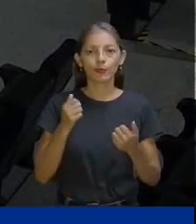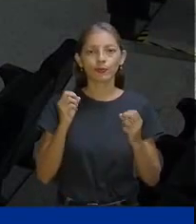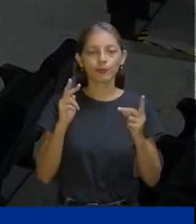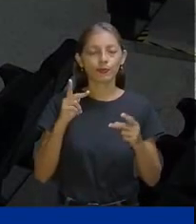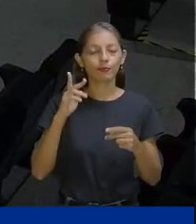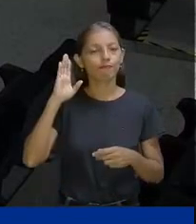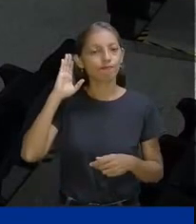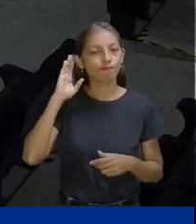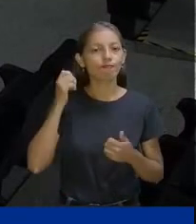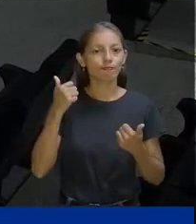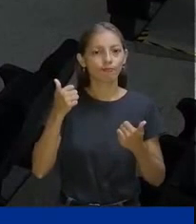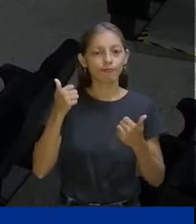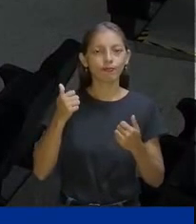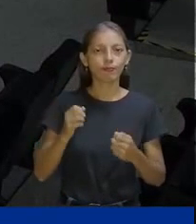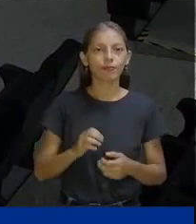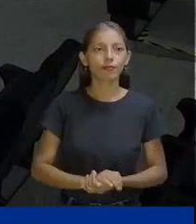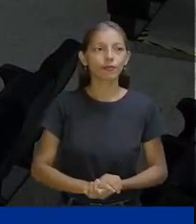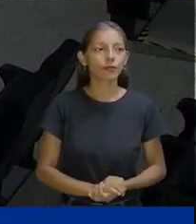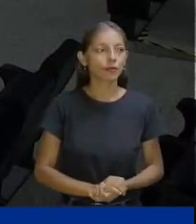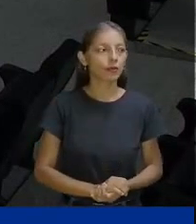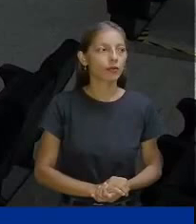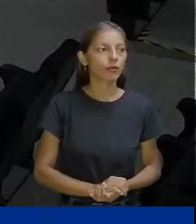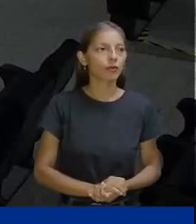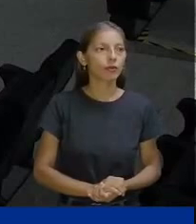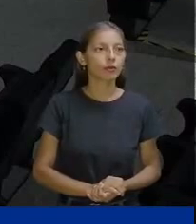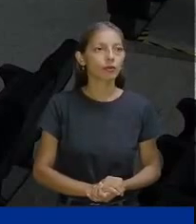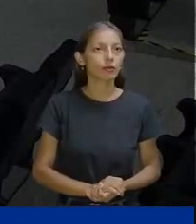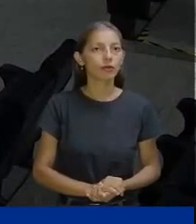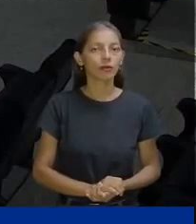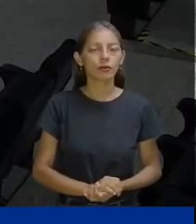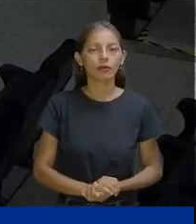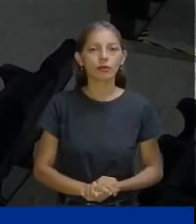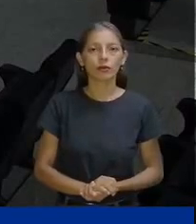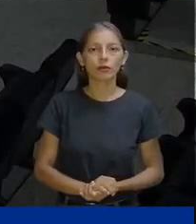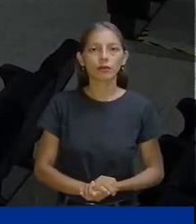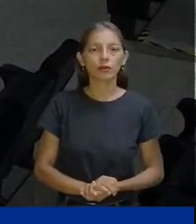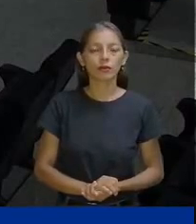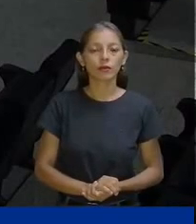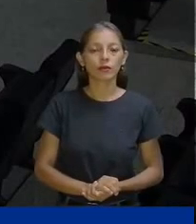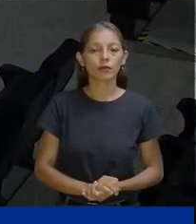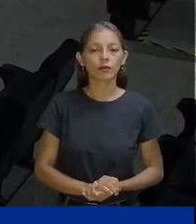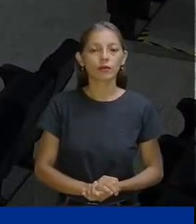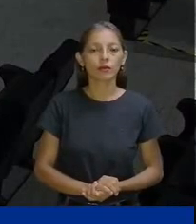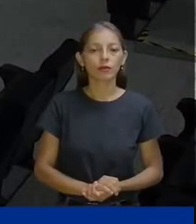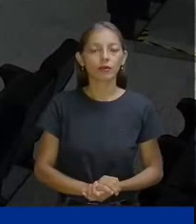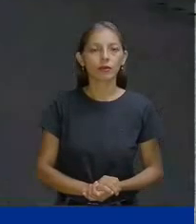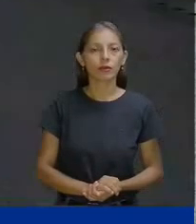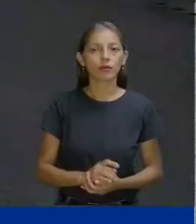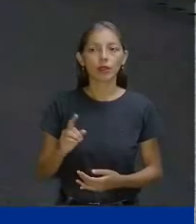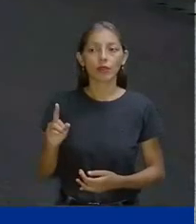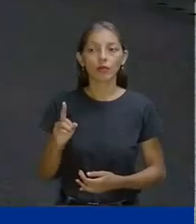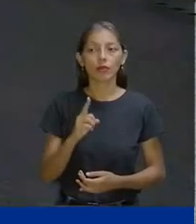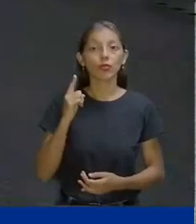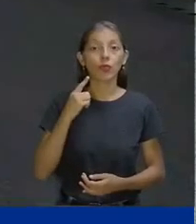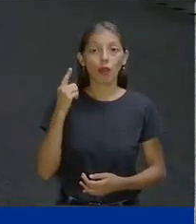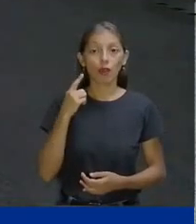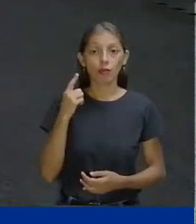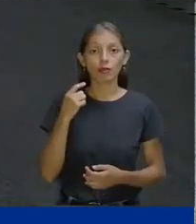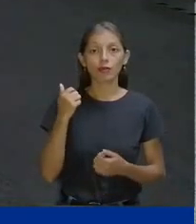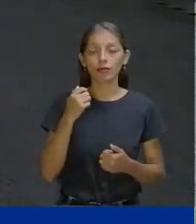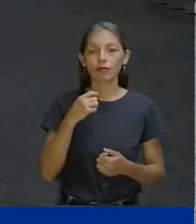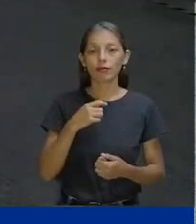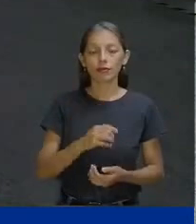sim. Doutor Luciano, está aí com a gente, né? Sim, ele vai manifestar, presidente, novamente.